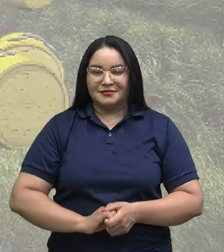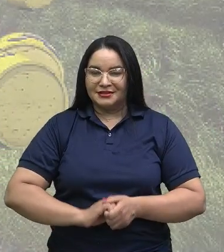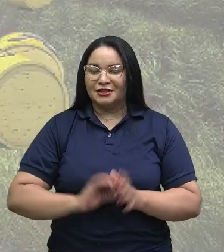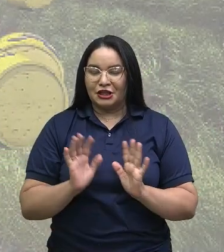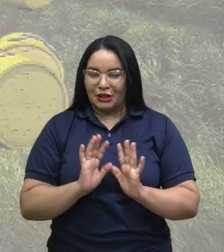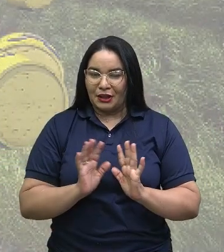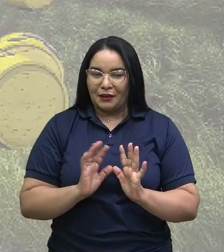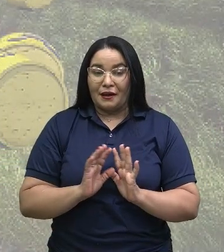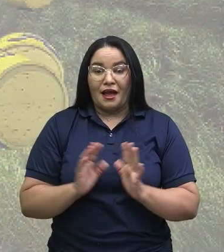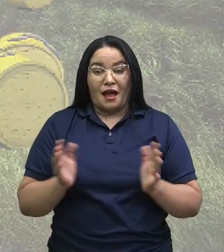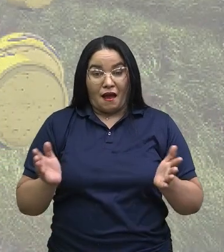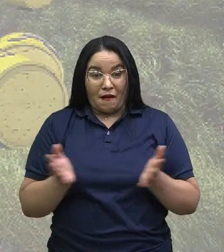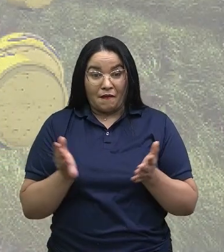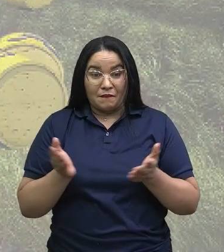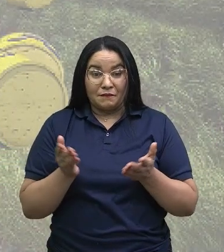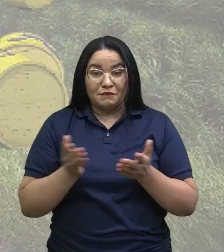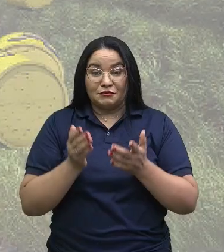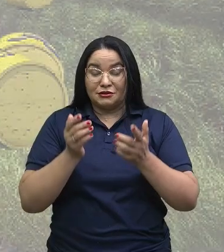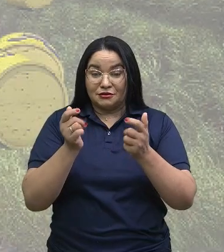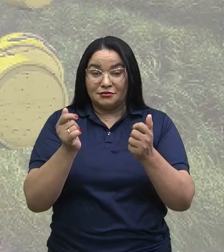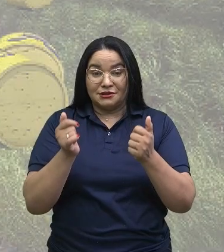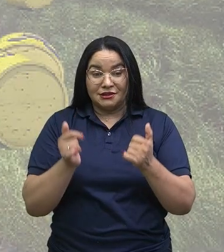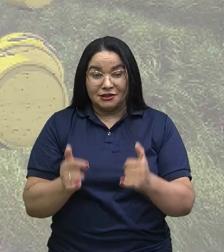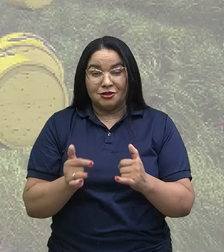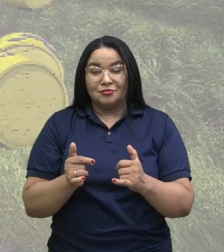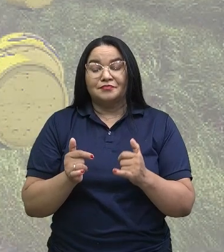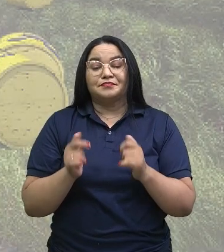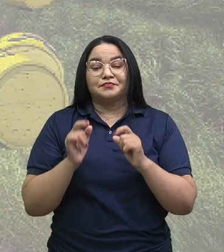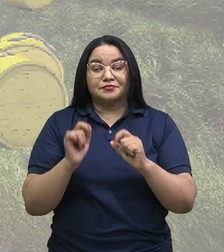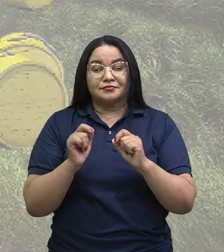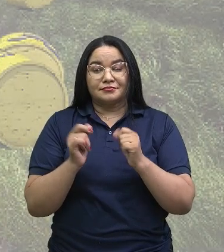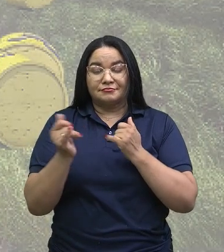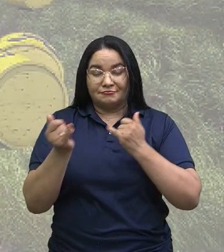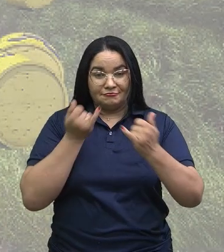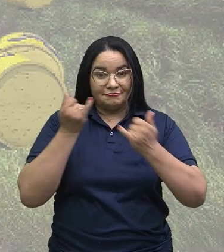Olá! Agora nós vamos ver algumas informações,